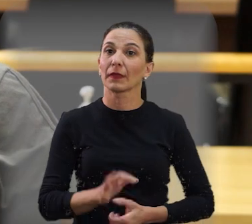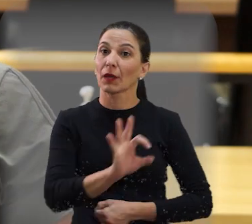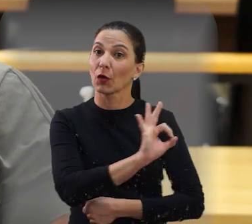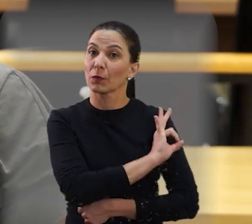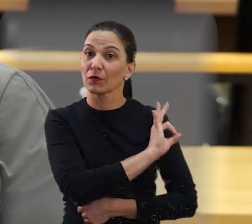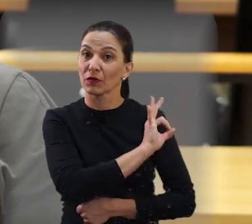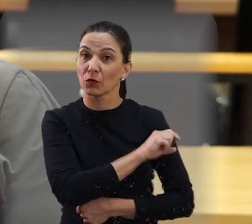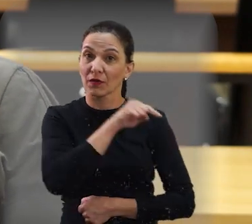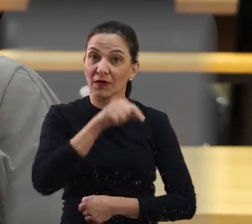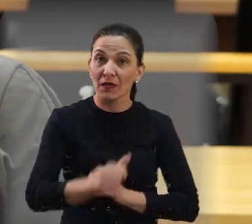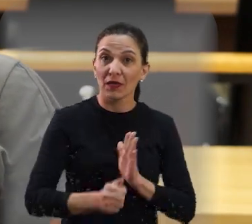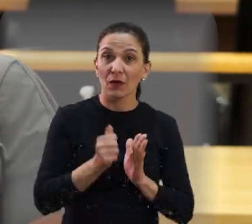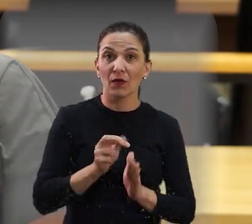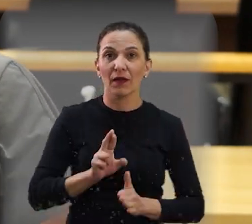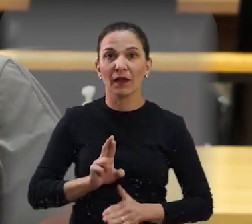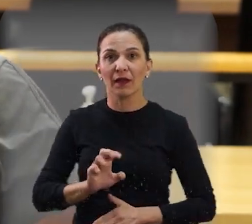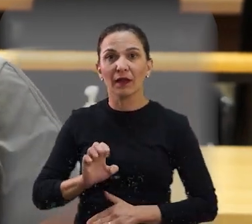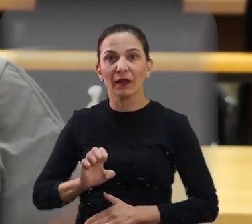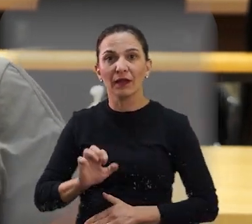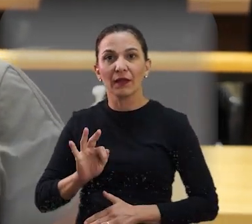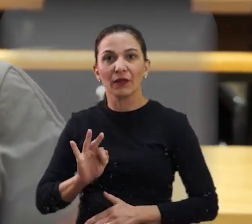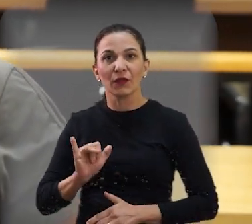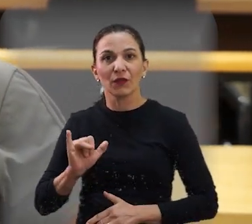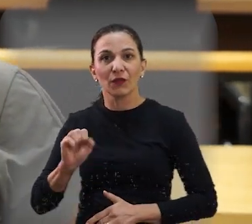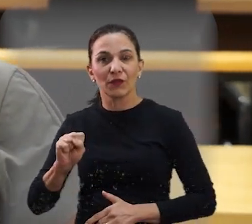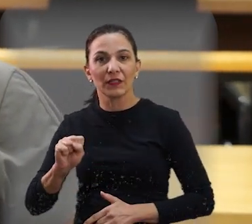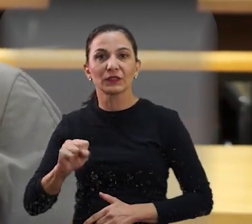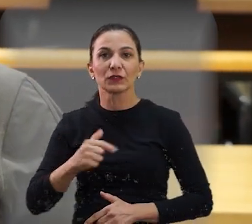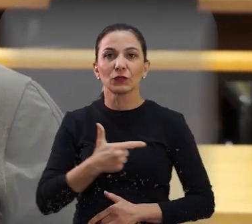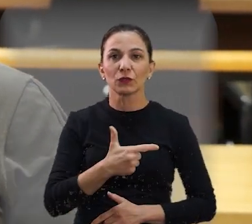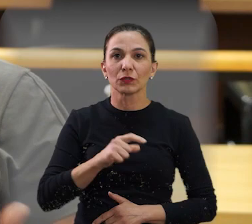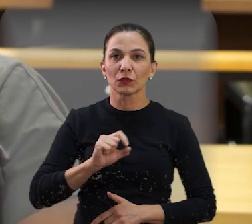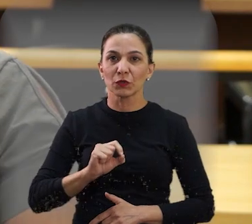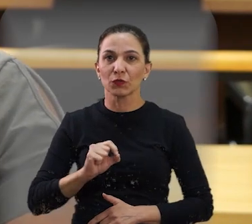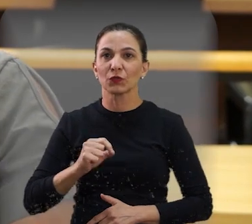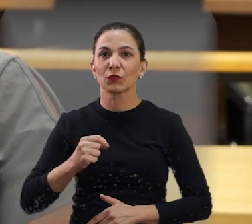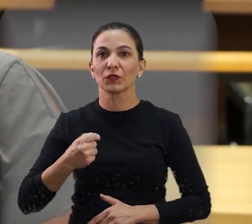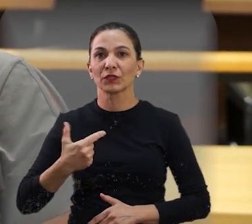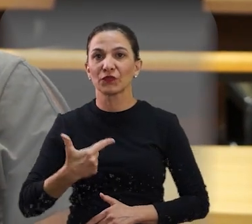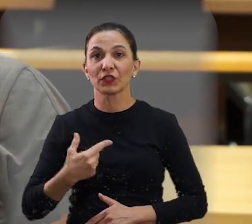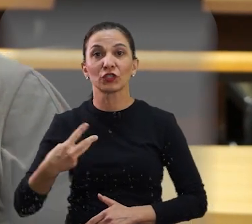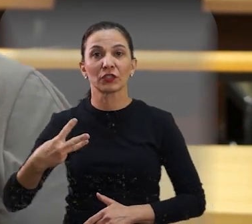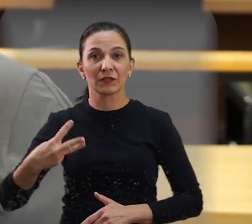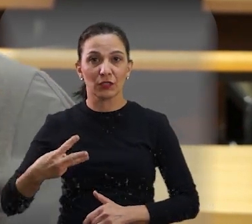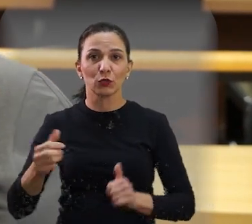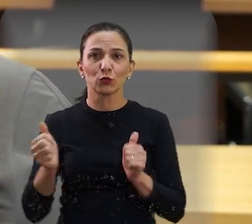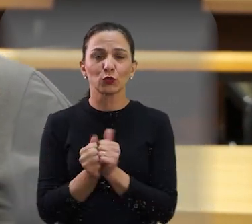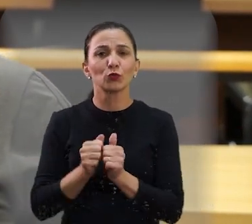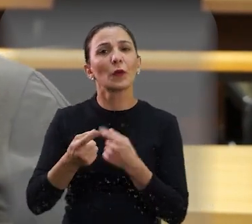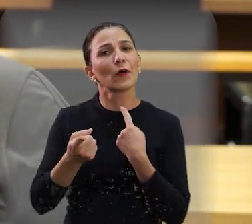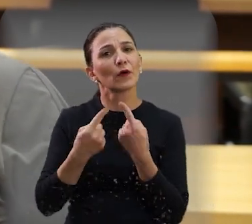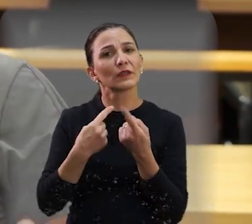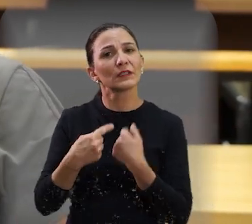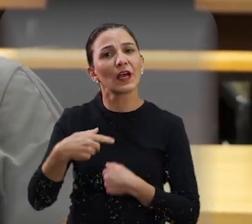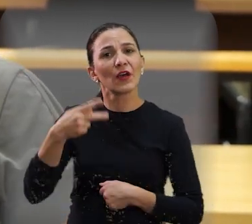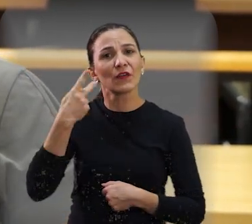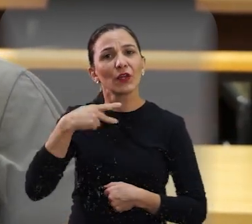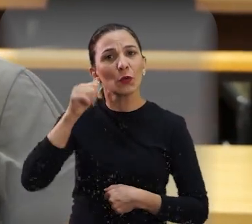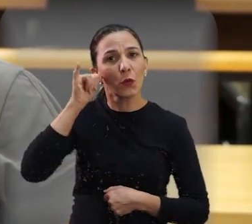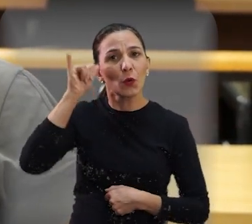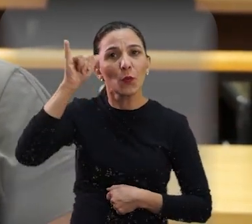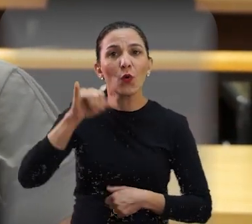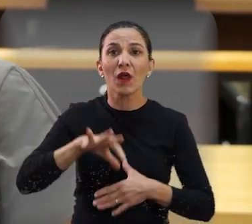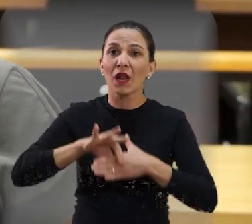A prefeitura já abriu o refis 2023 nós estamos aqui com o vereador boi que é o vice-presidente da casa e também